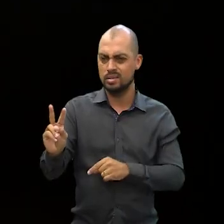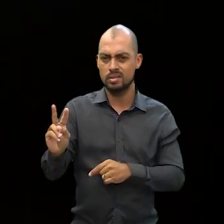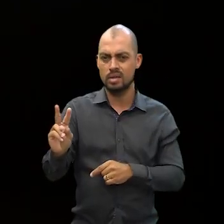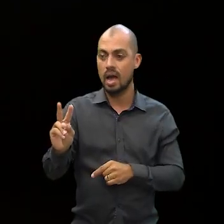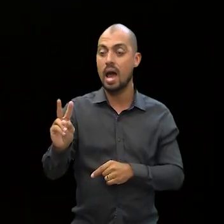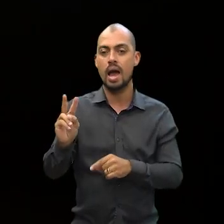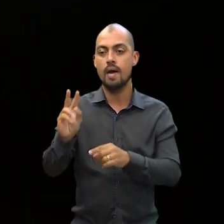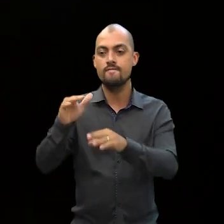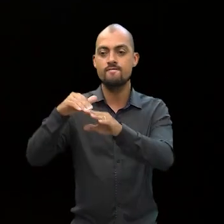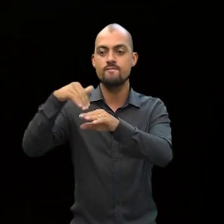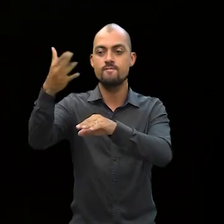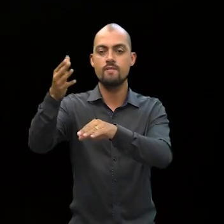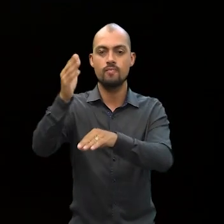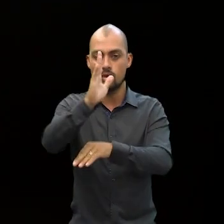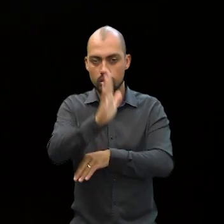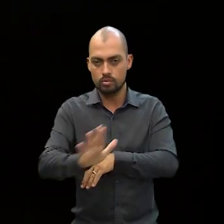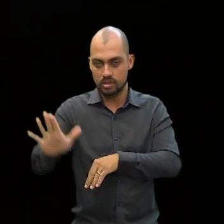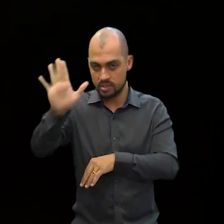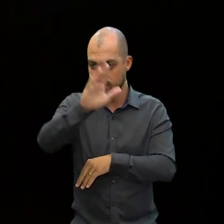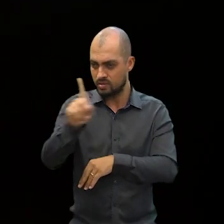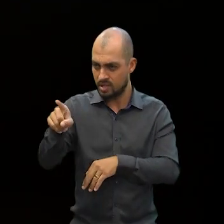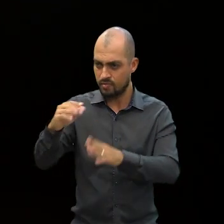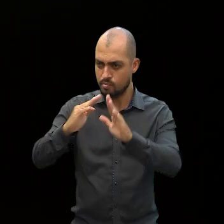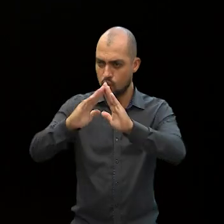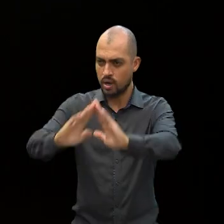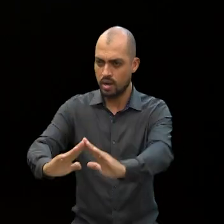moravam fora do Brasil.